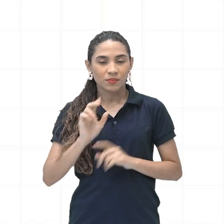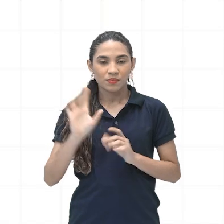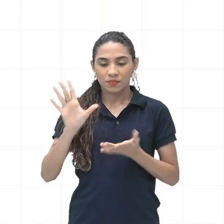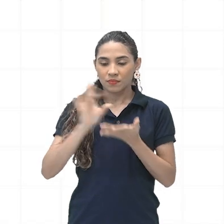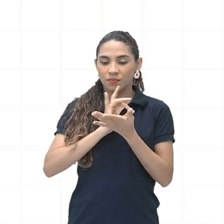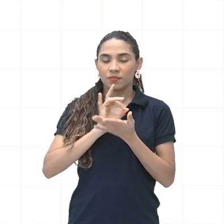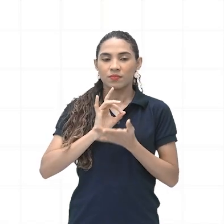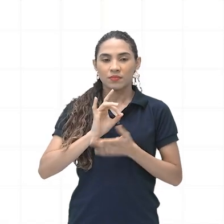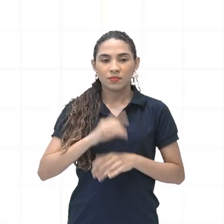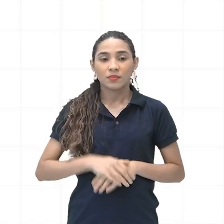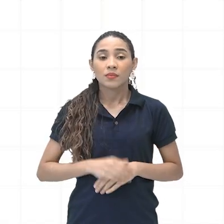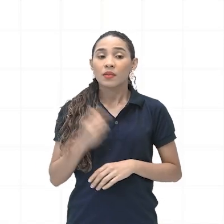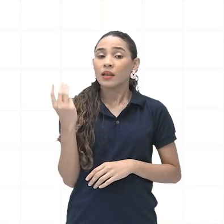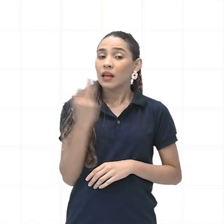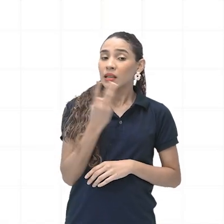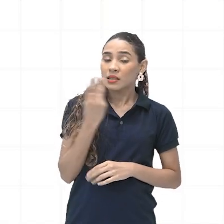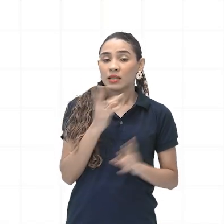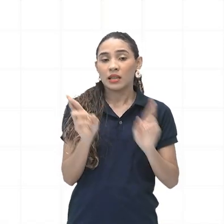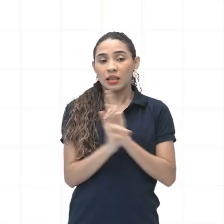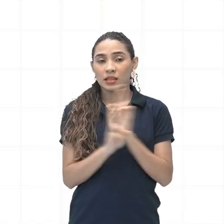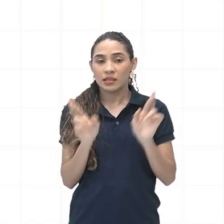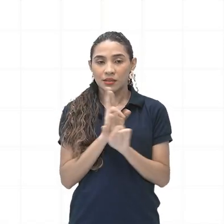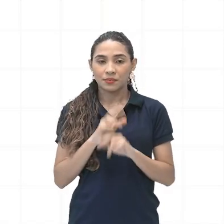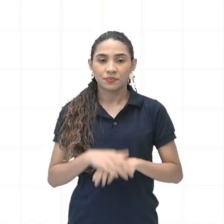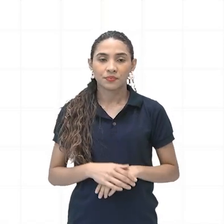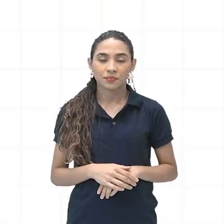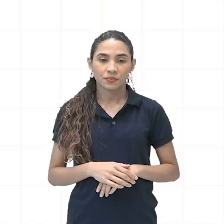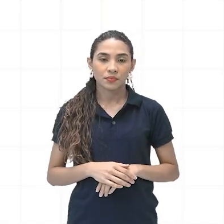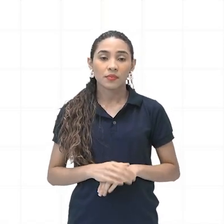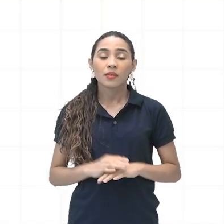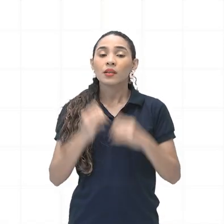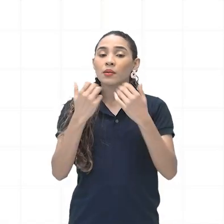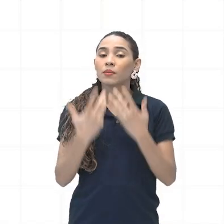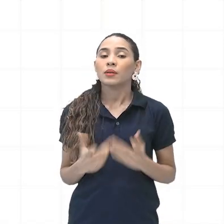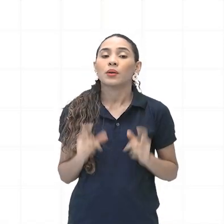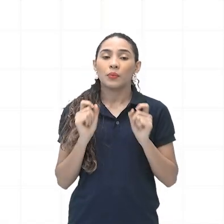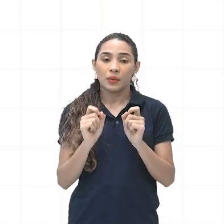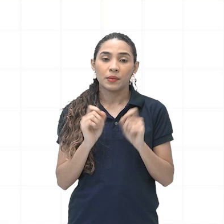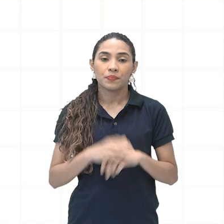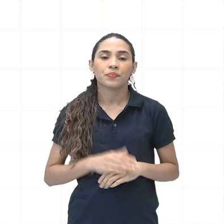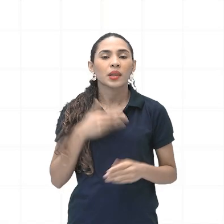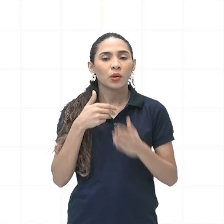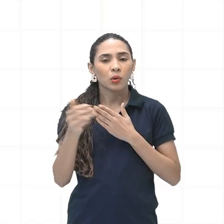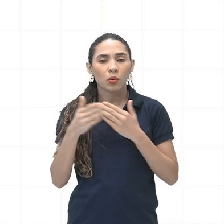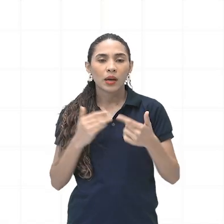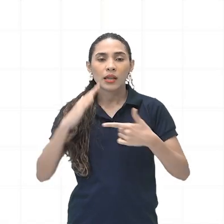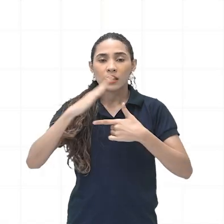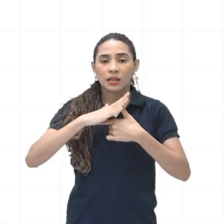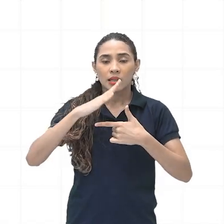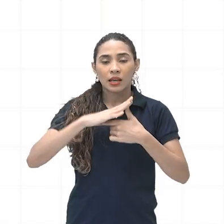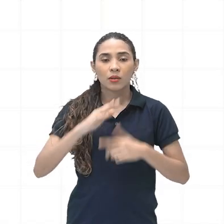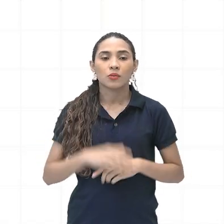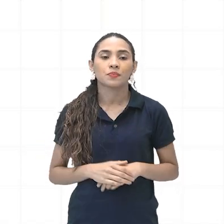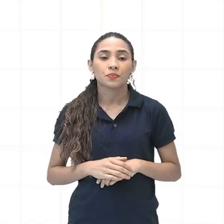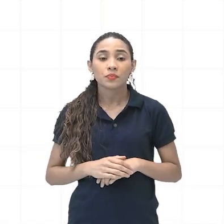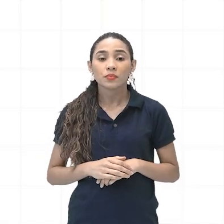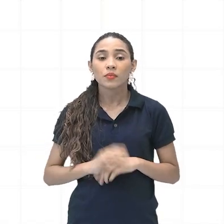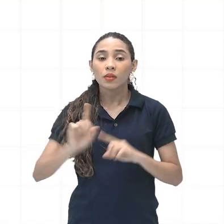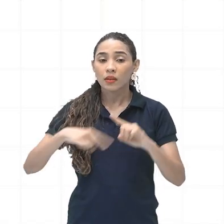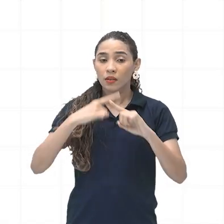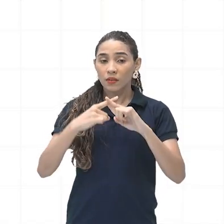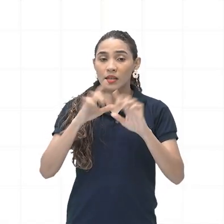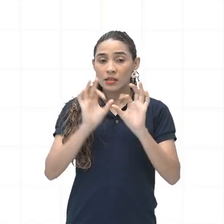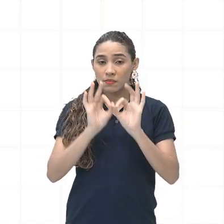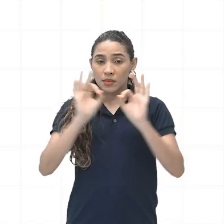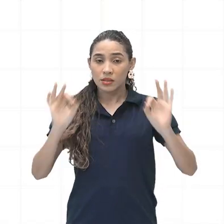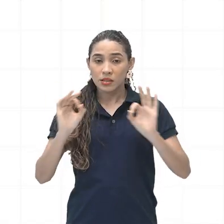cantinho. Nossa terceira relação diz assim: em qualquer triângulo retângulo, o produto